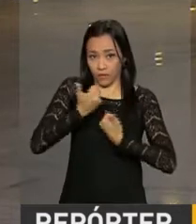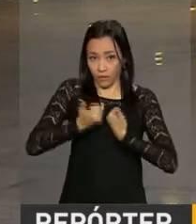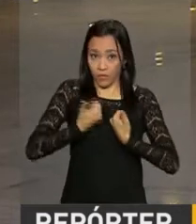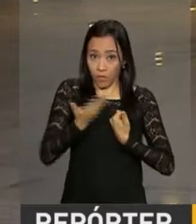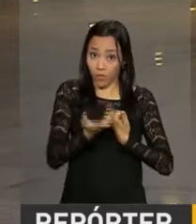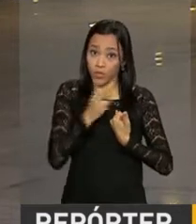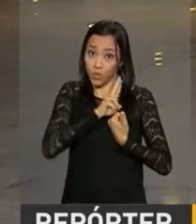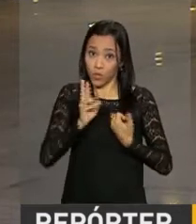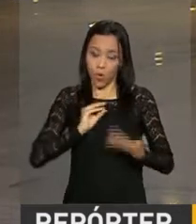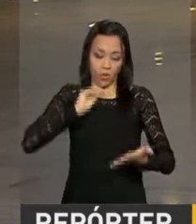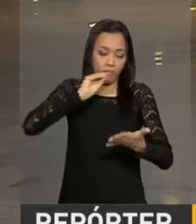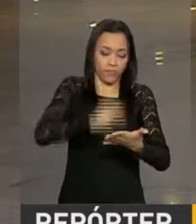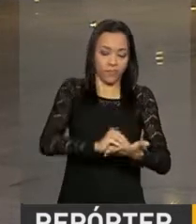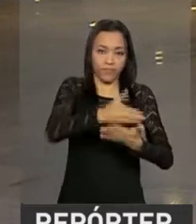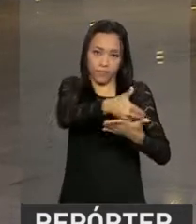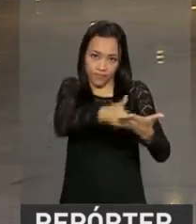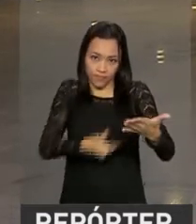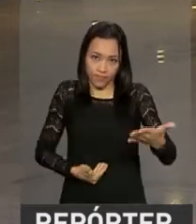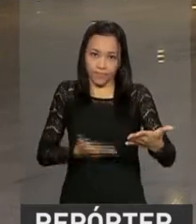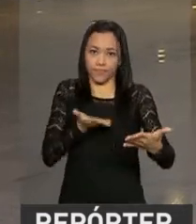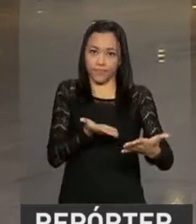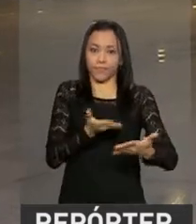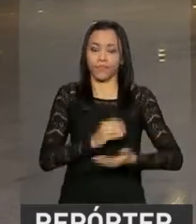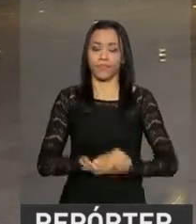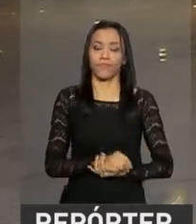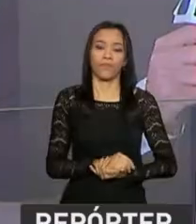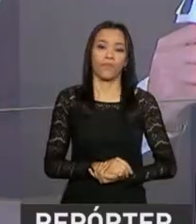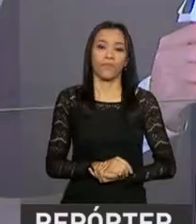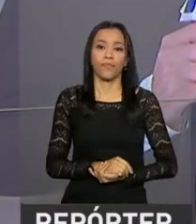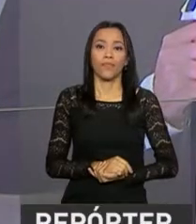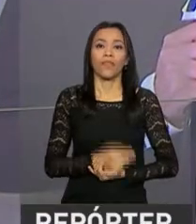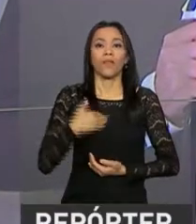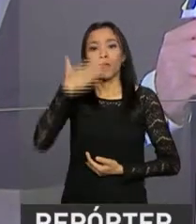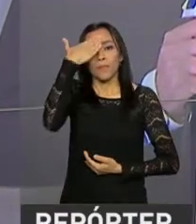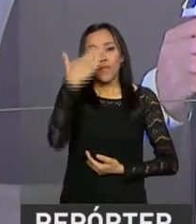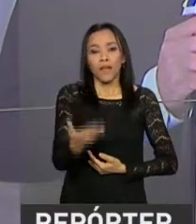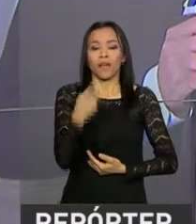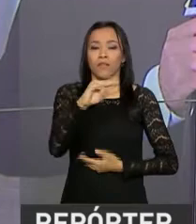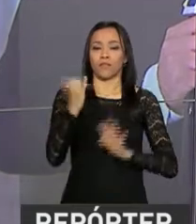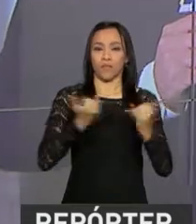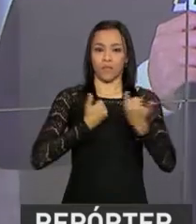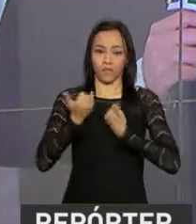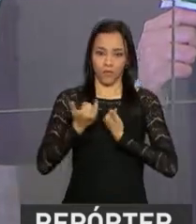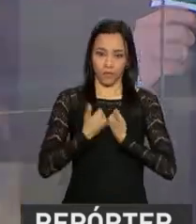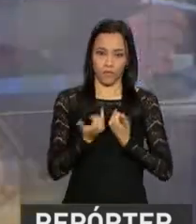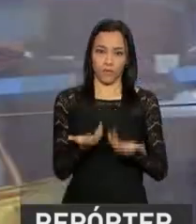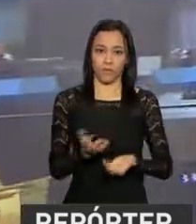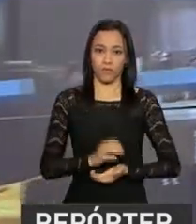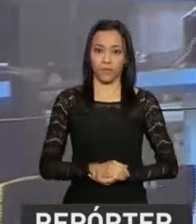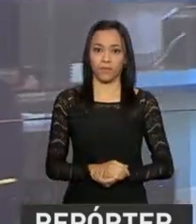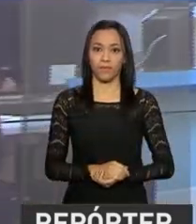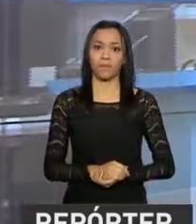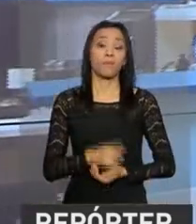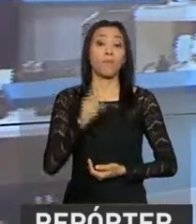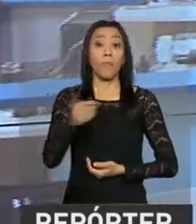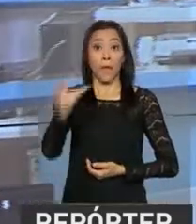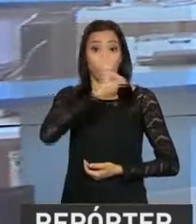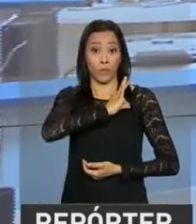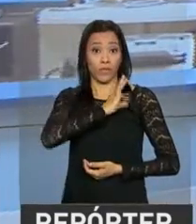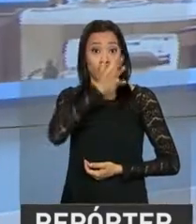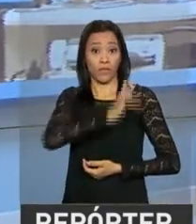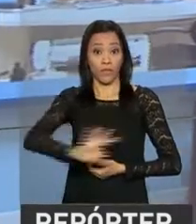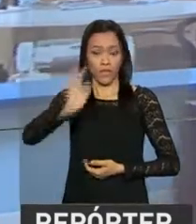fazer o cadastro no site zé luís é com você obrigado joão pedro pelas informações que a polícia federal